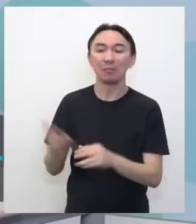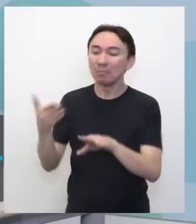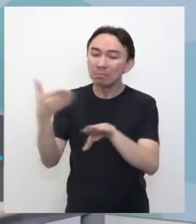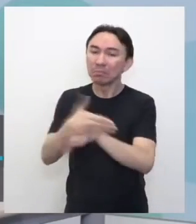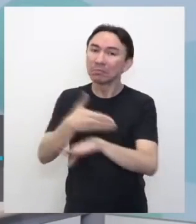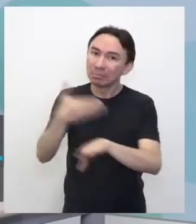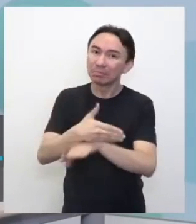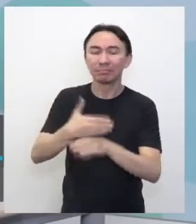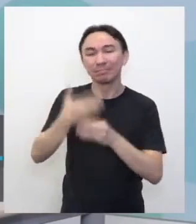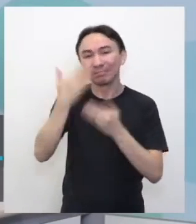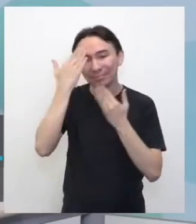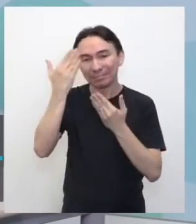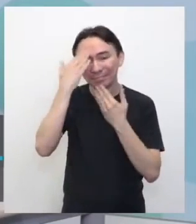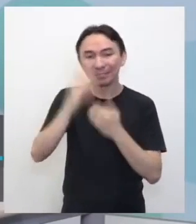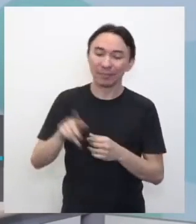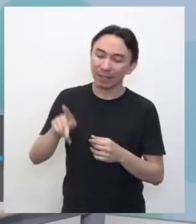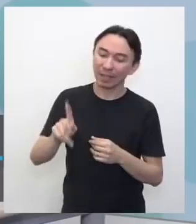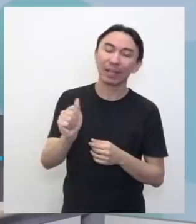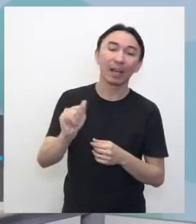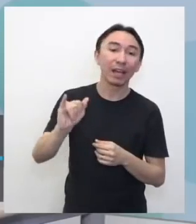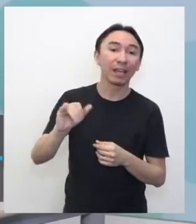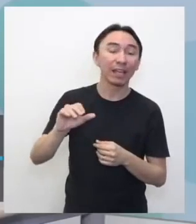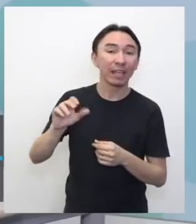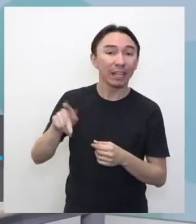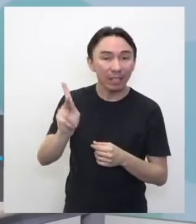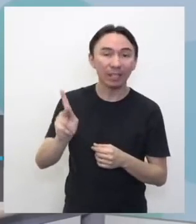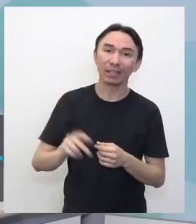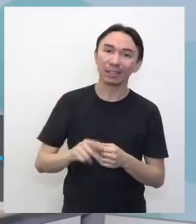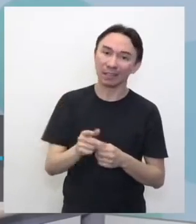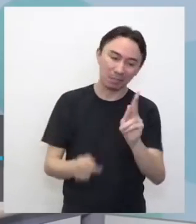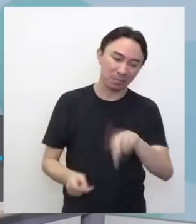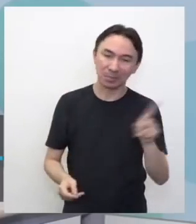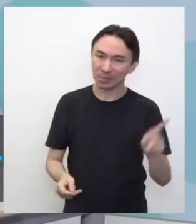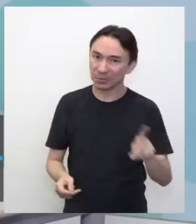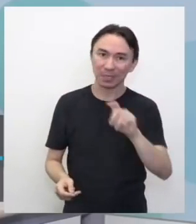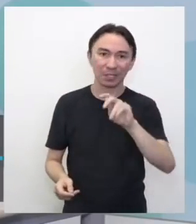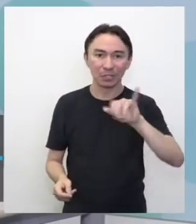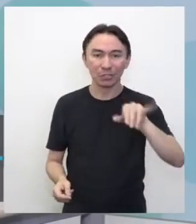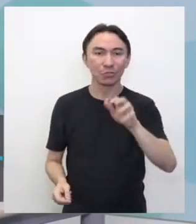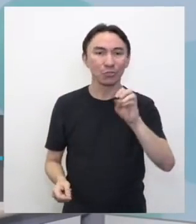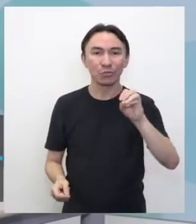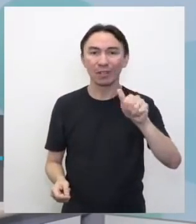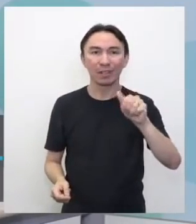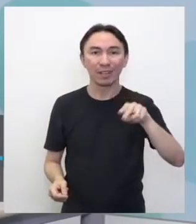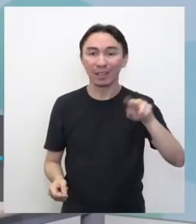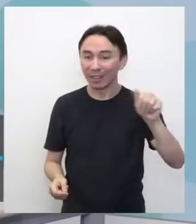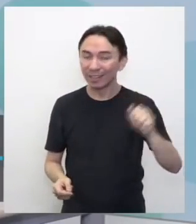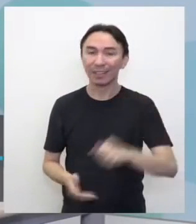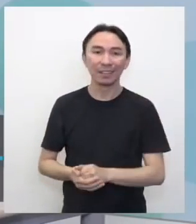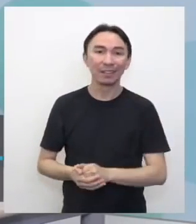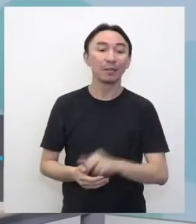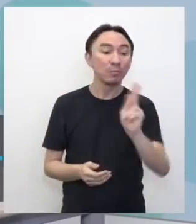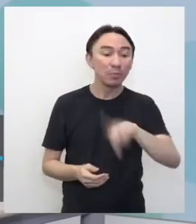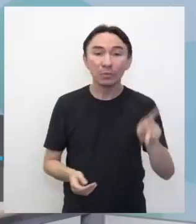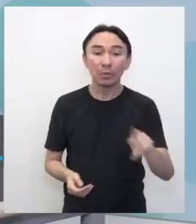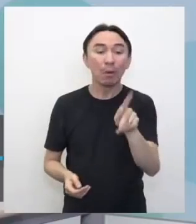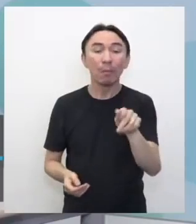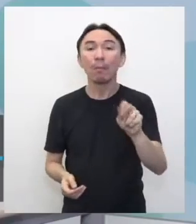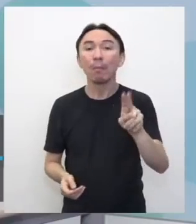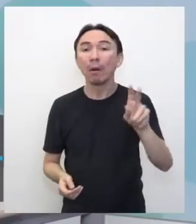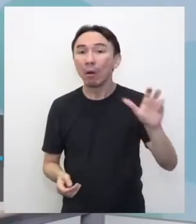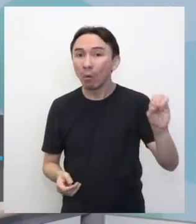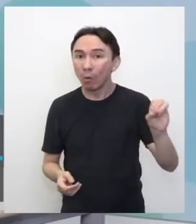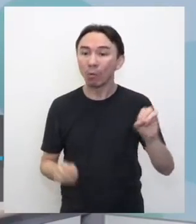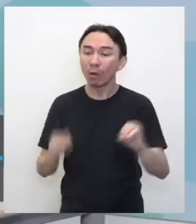dos alunos Kaique e João, da professora Adriana, o aluno Alan, do professor Paulo, a aluna